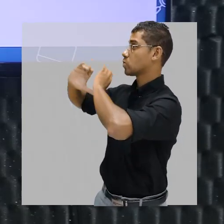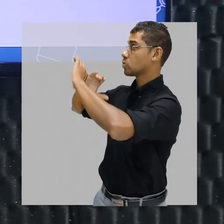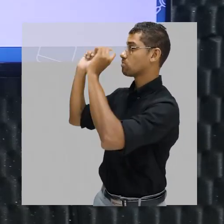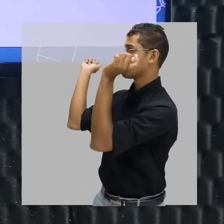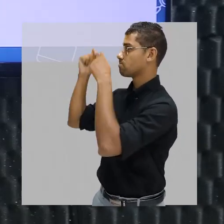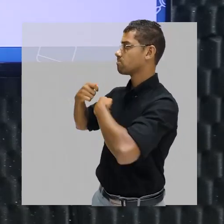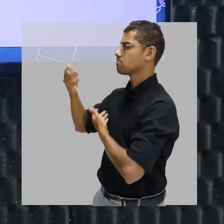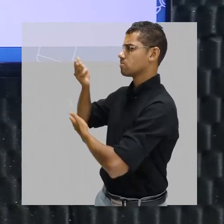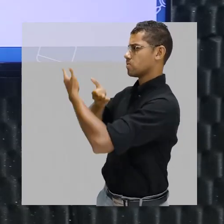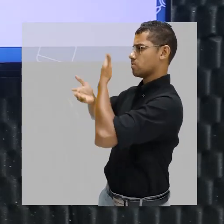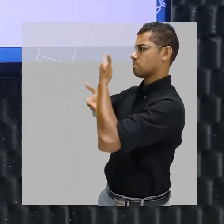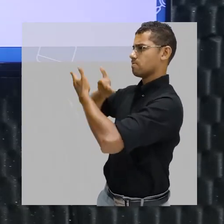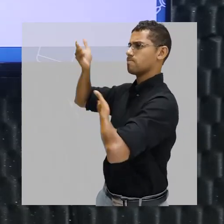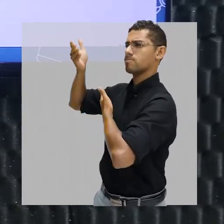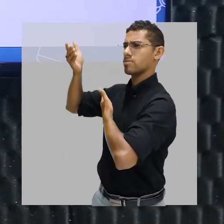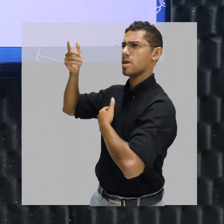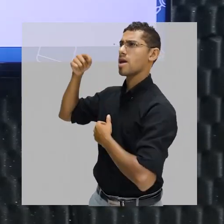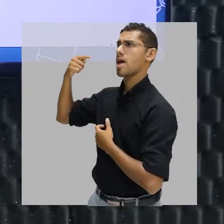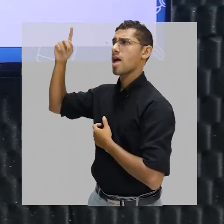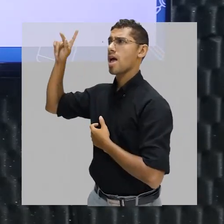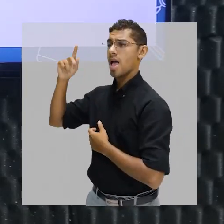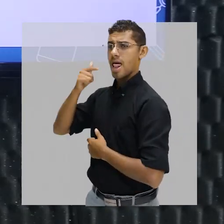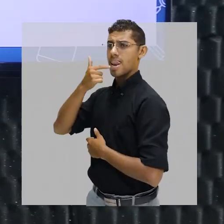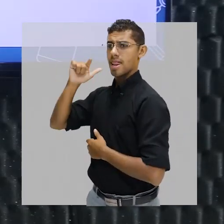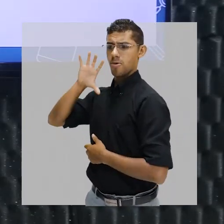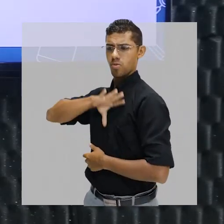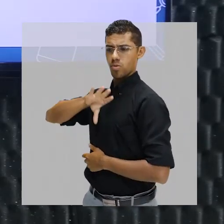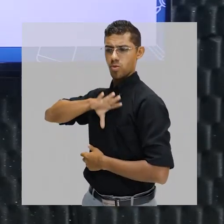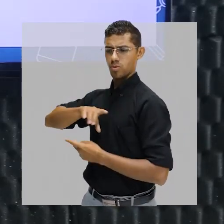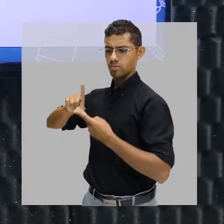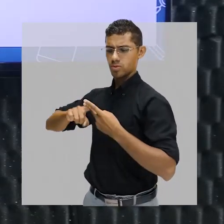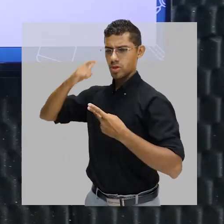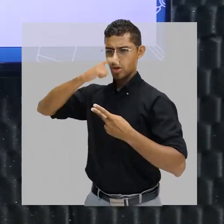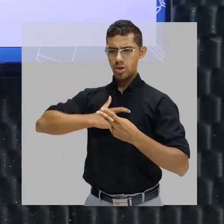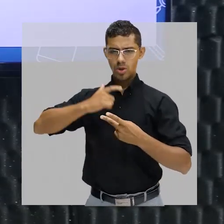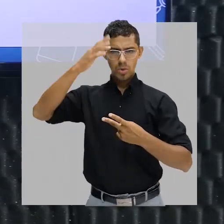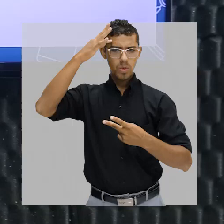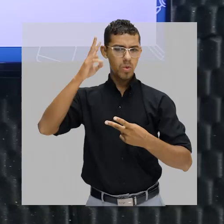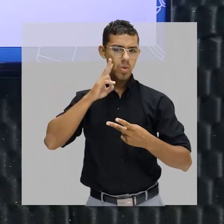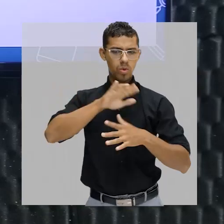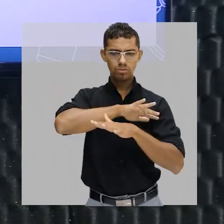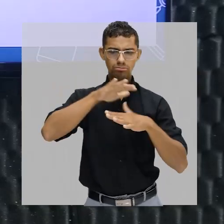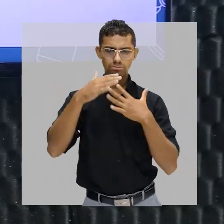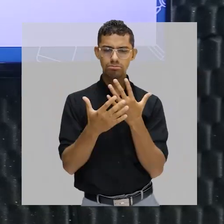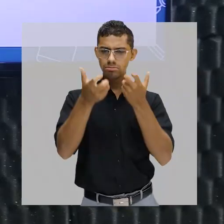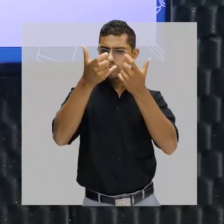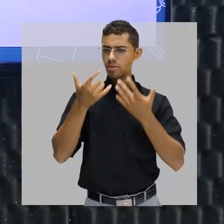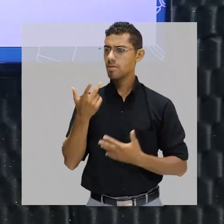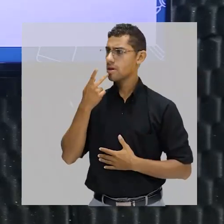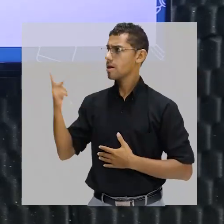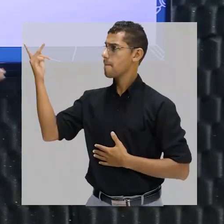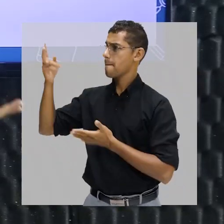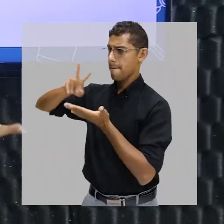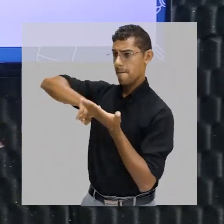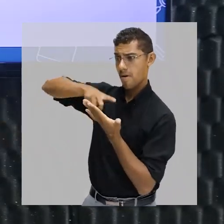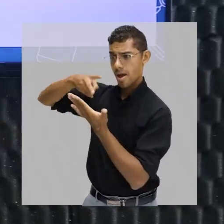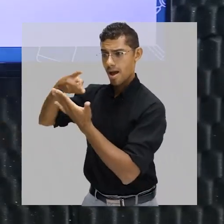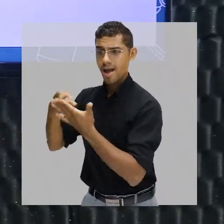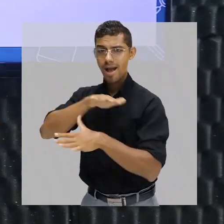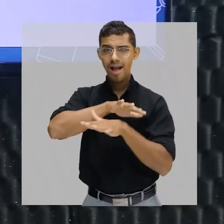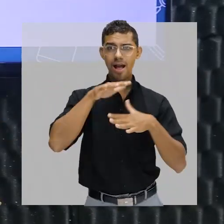entre mim e o Tyron. Entre o Tyron, né? Através daquilo que eu falo, o Tyron vai e faz